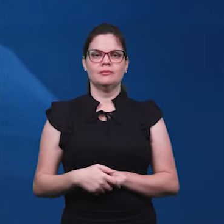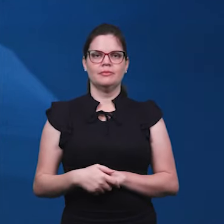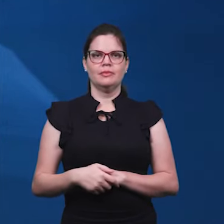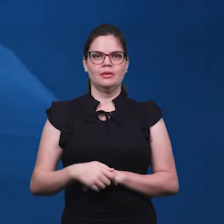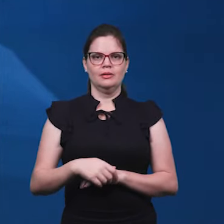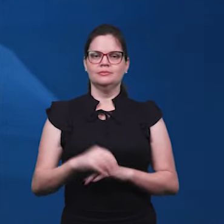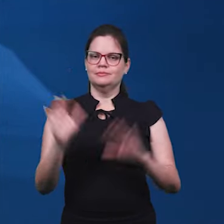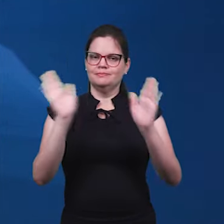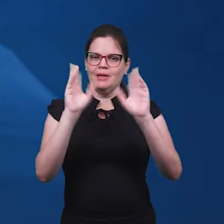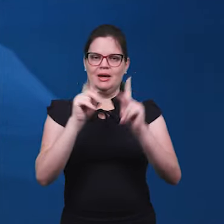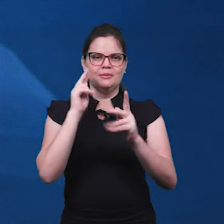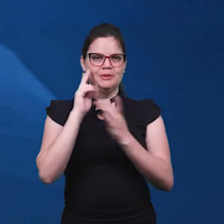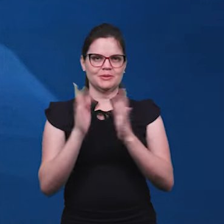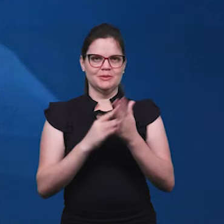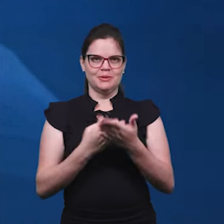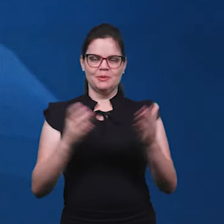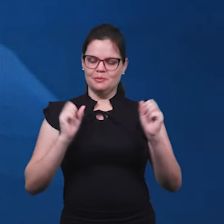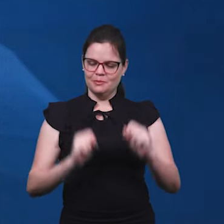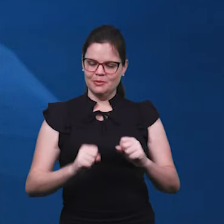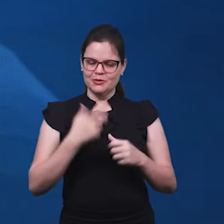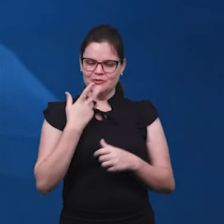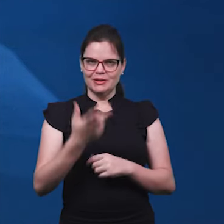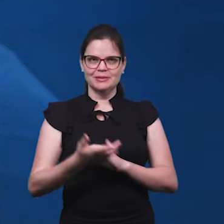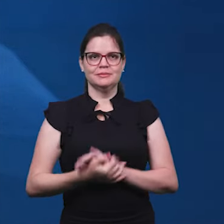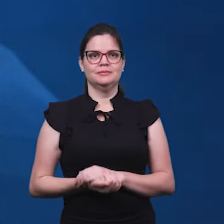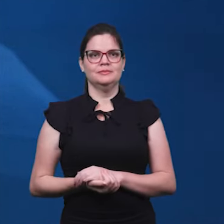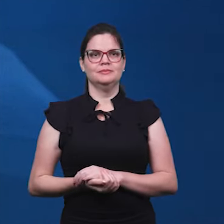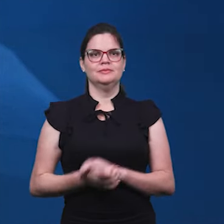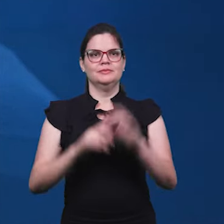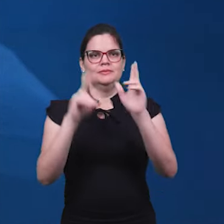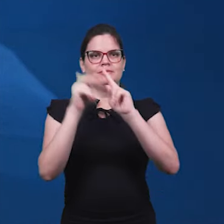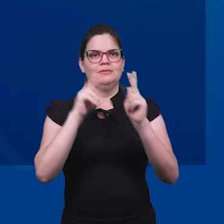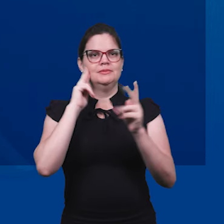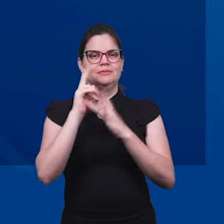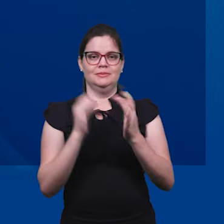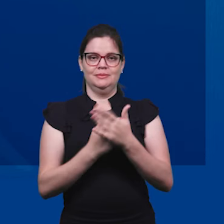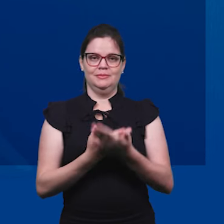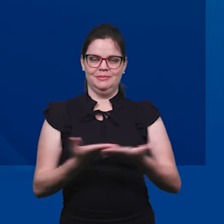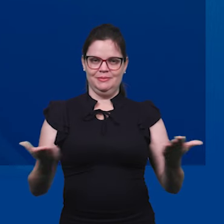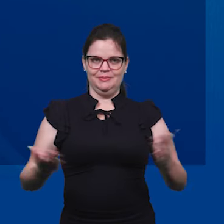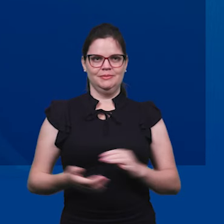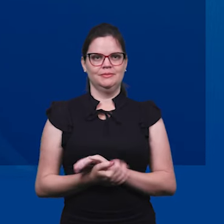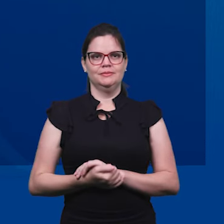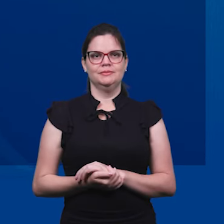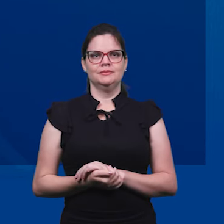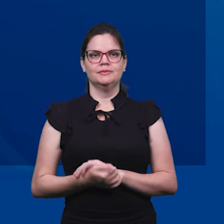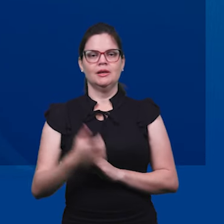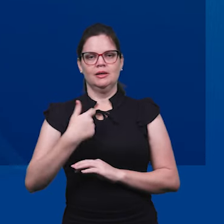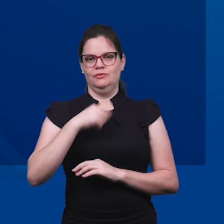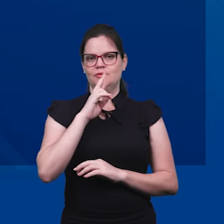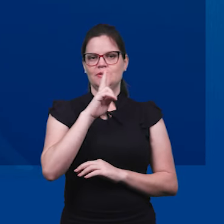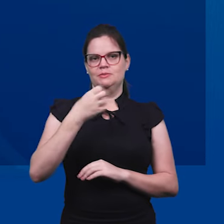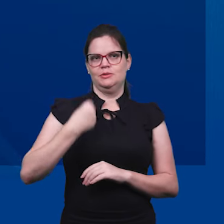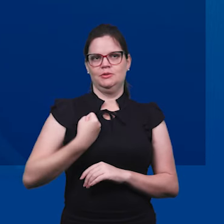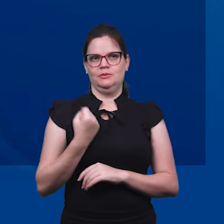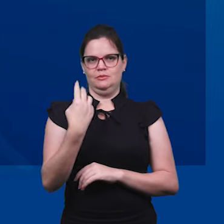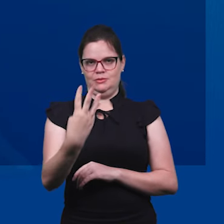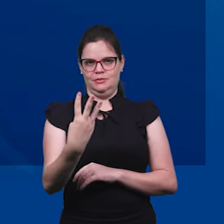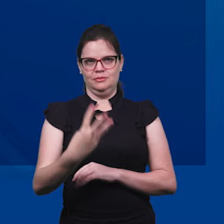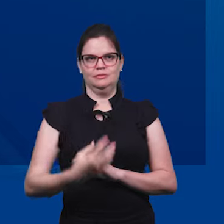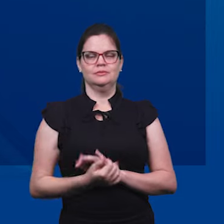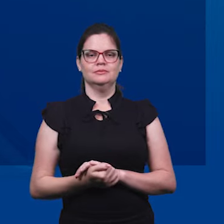acho que eu pronunciei certo. Axa, a paz do Senhor, irmã. Pode falar agora a sua vez. A paz do Senhor Jesus, irmãos. Eu vou responder a